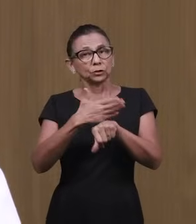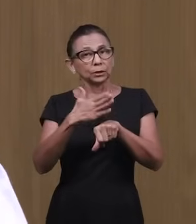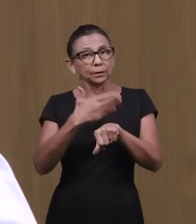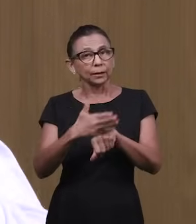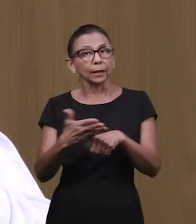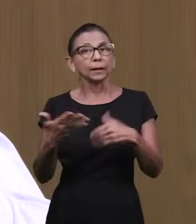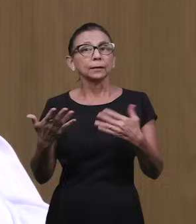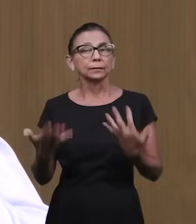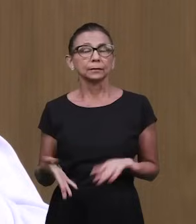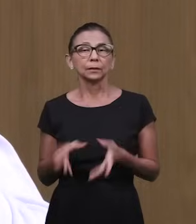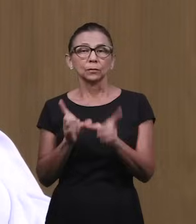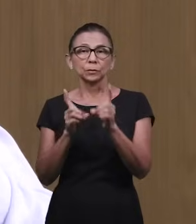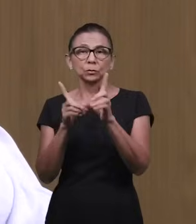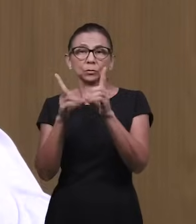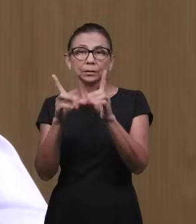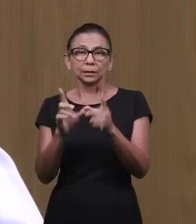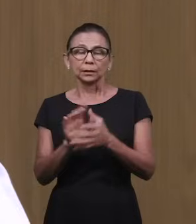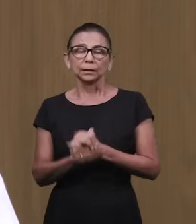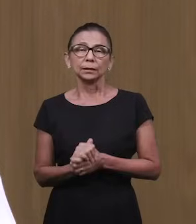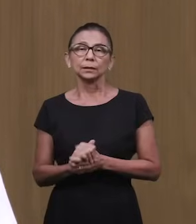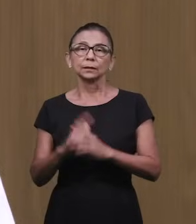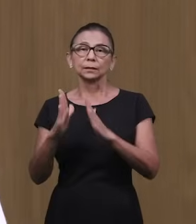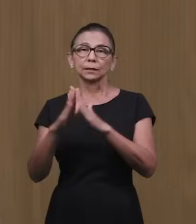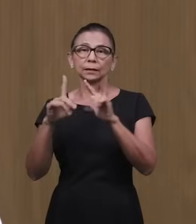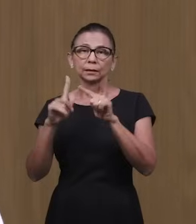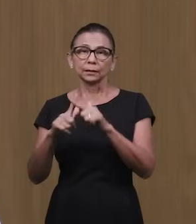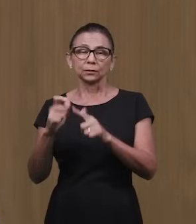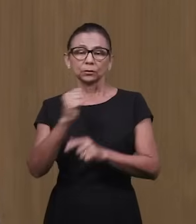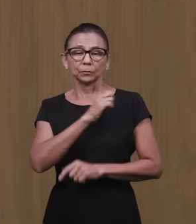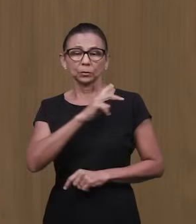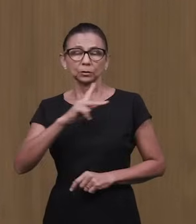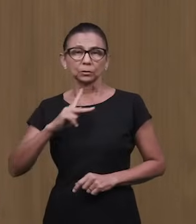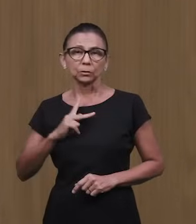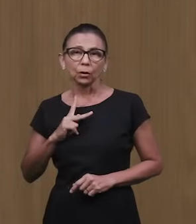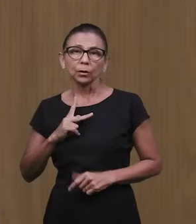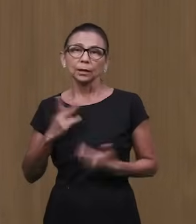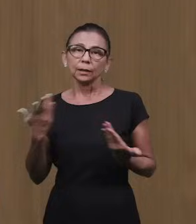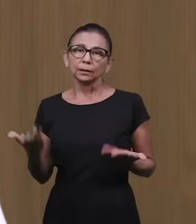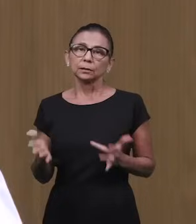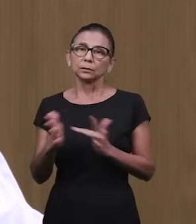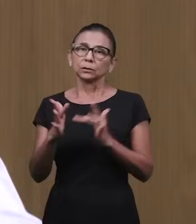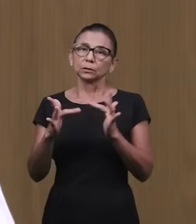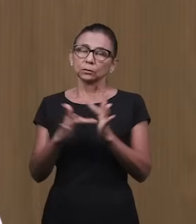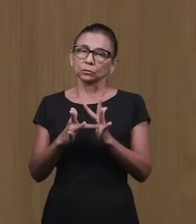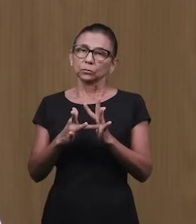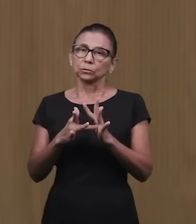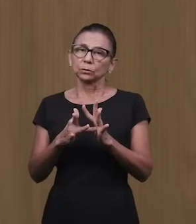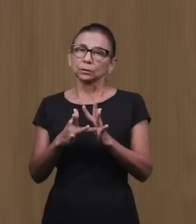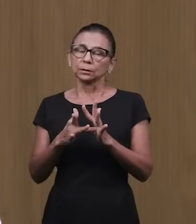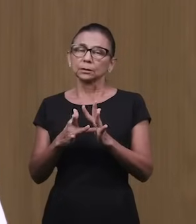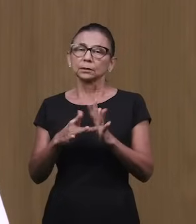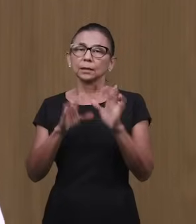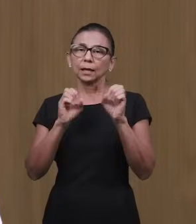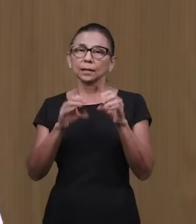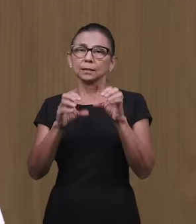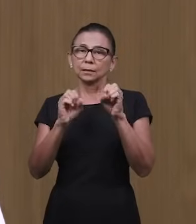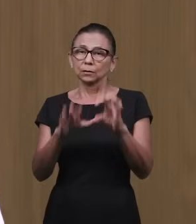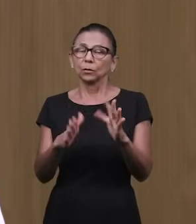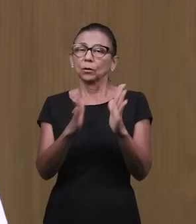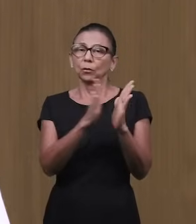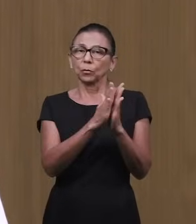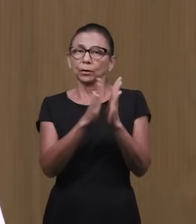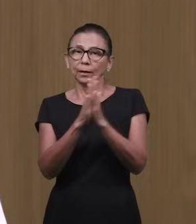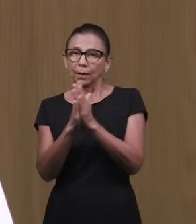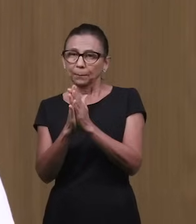então, passou a levar os crentes a uma experiência, a um estreitamento de relação